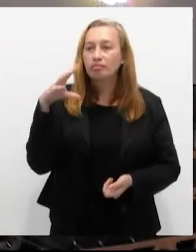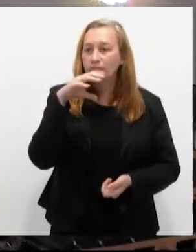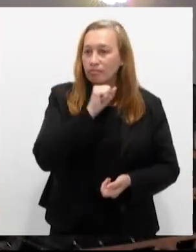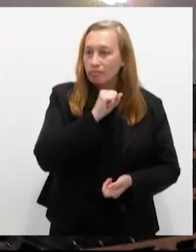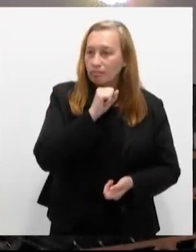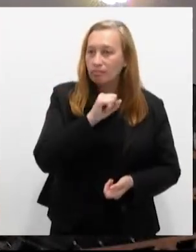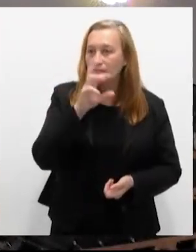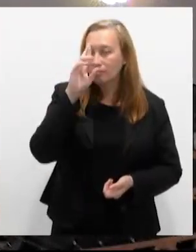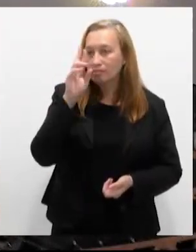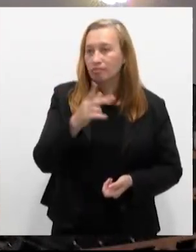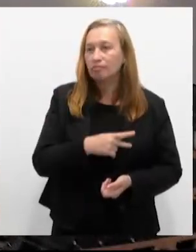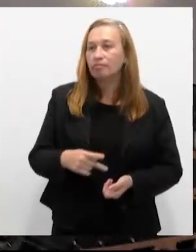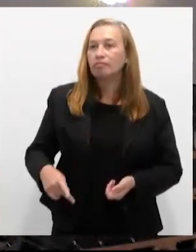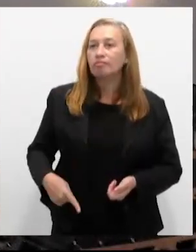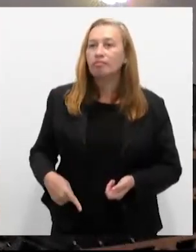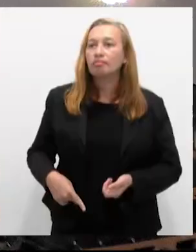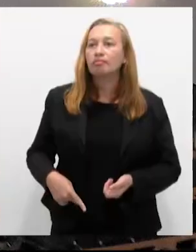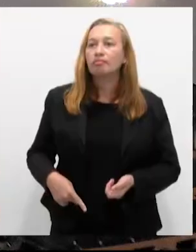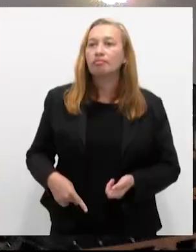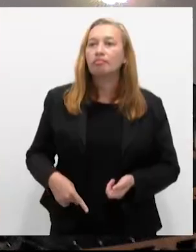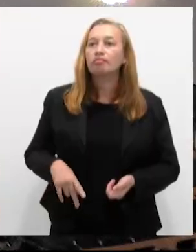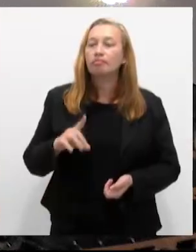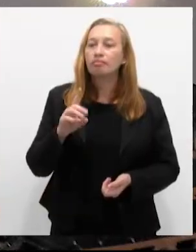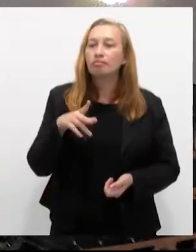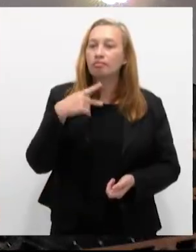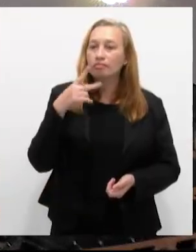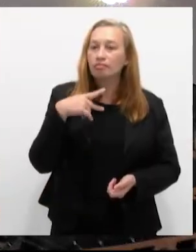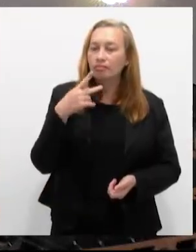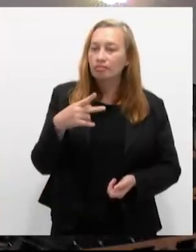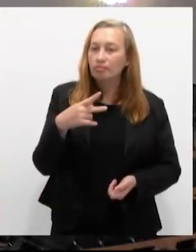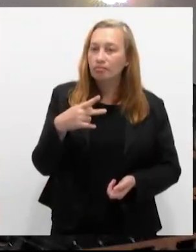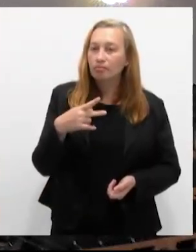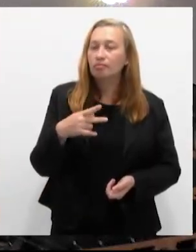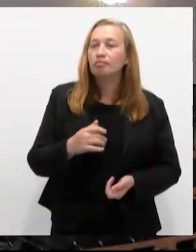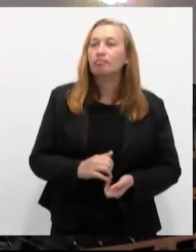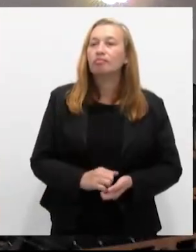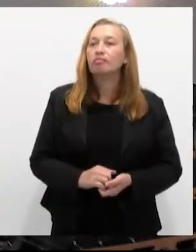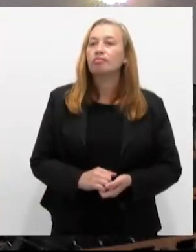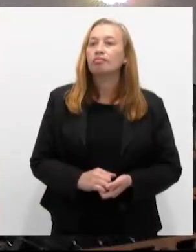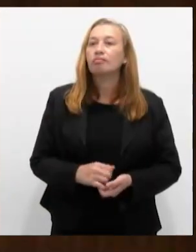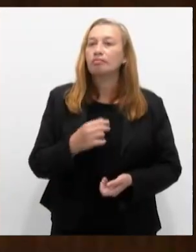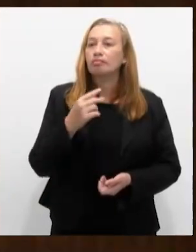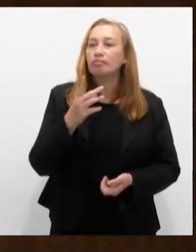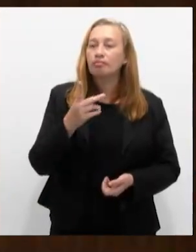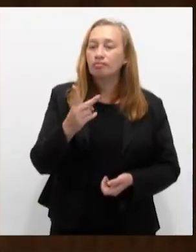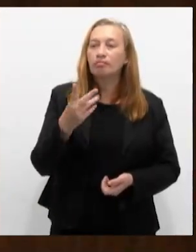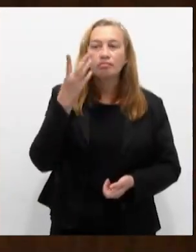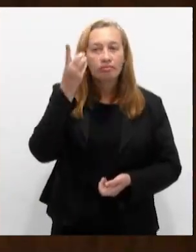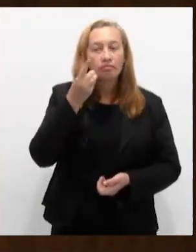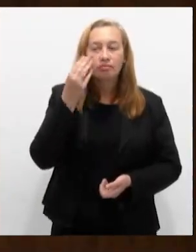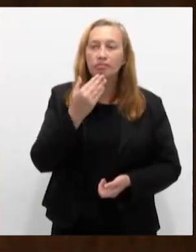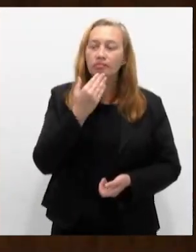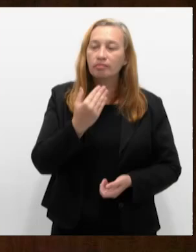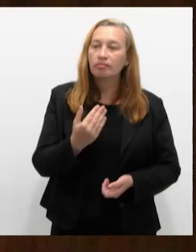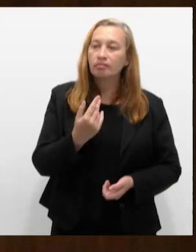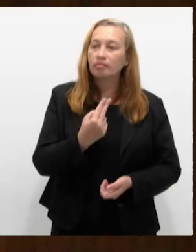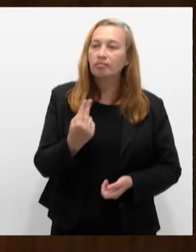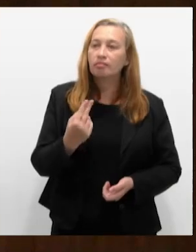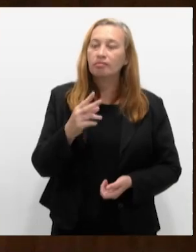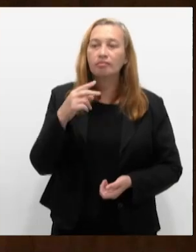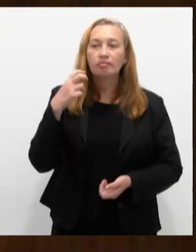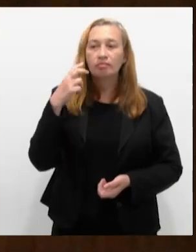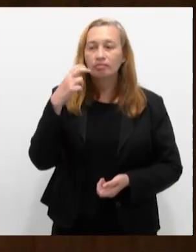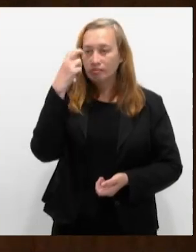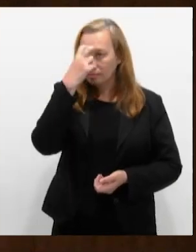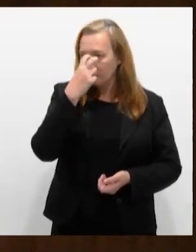Rapidamente, presidente Bacelar. Deputado Mink. Não, só para falar ainda, dois deputados que pediram a coautoria. A deputada Verônica, o